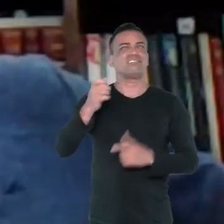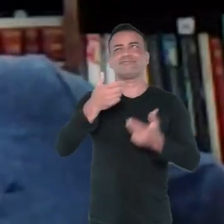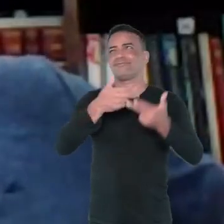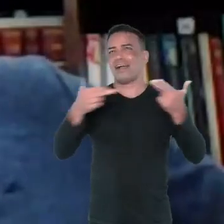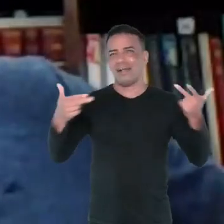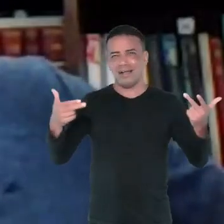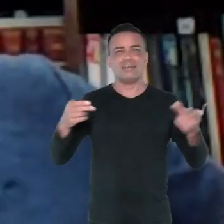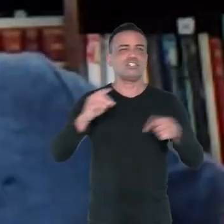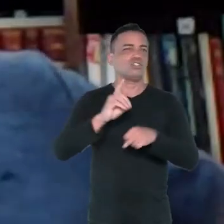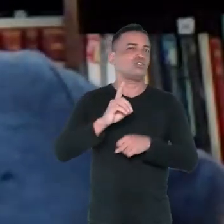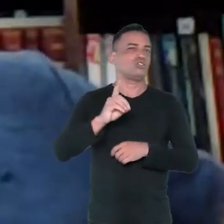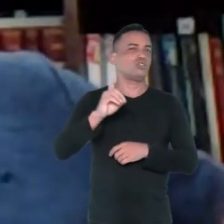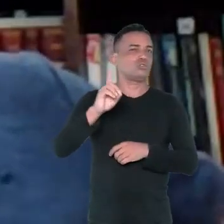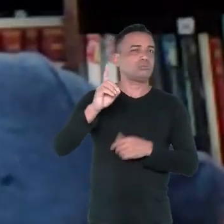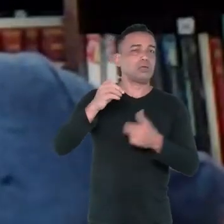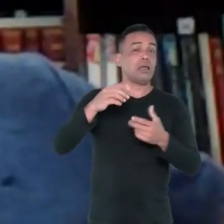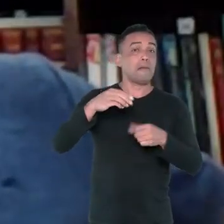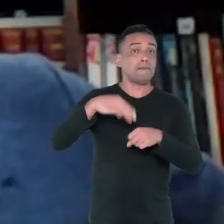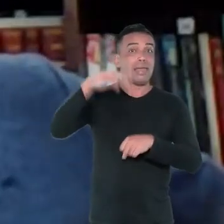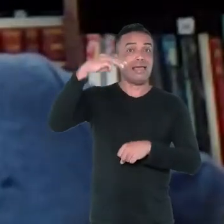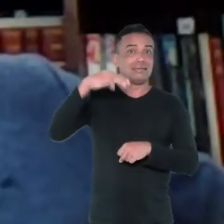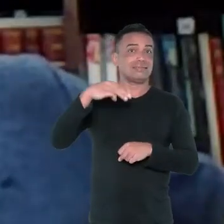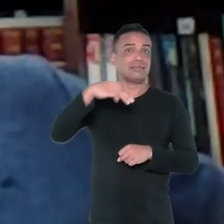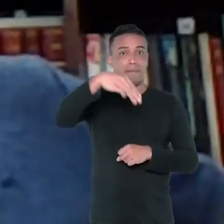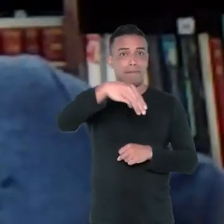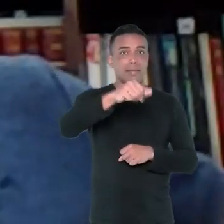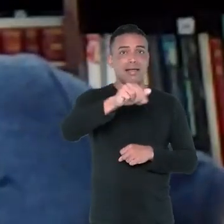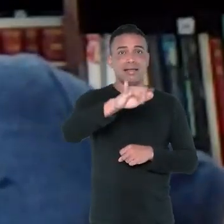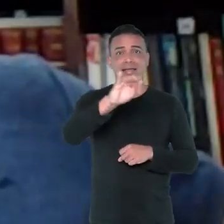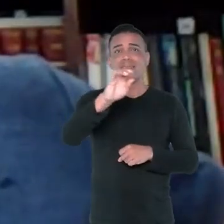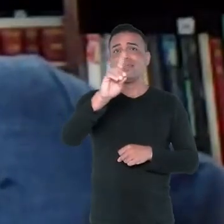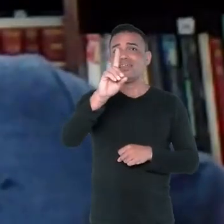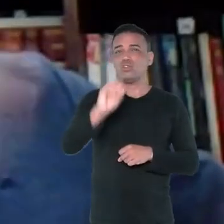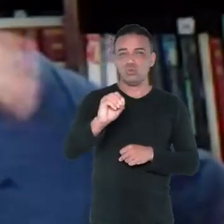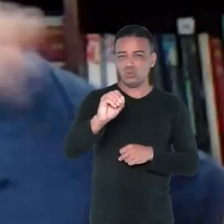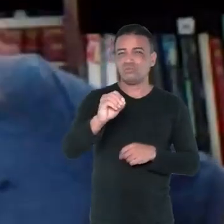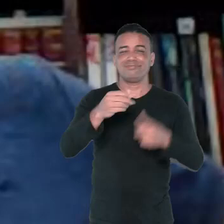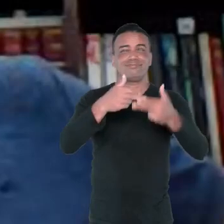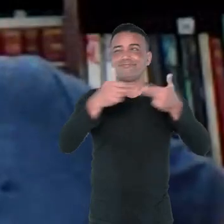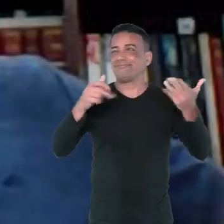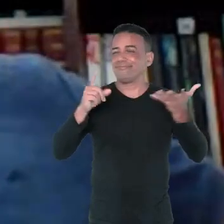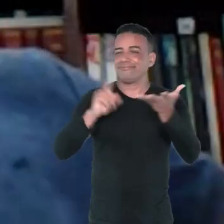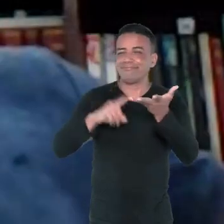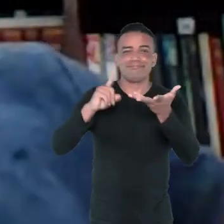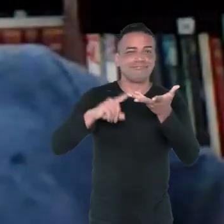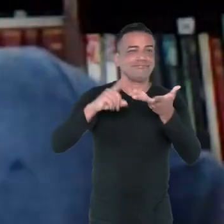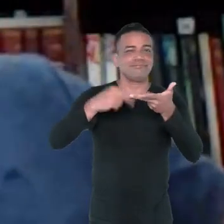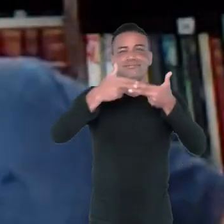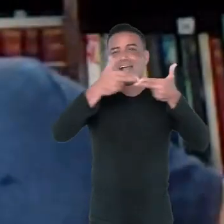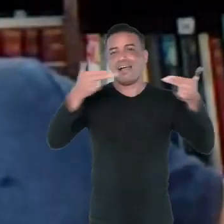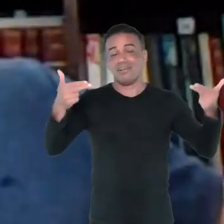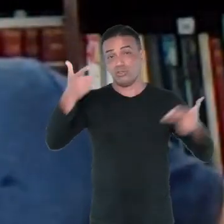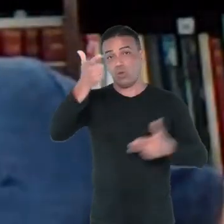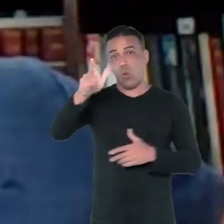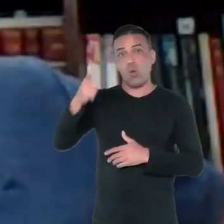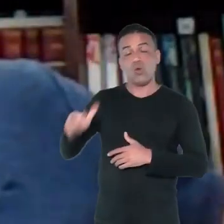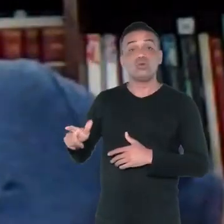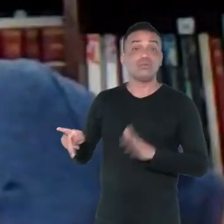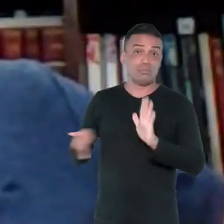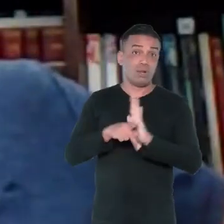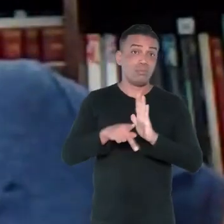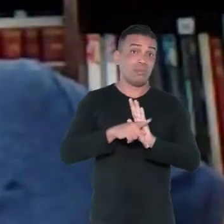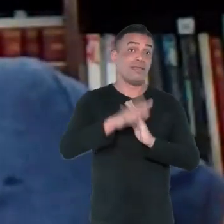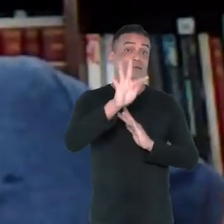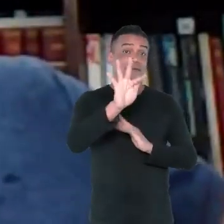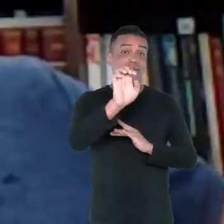Doutor Fausto, tem o Mestre e a Margarida, de Bulgakov, e vários outros livros. Até o Fernando